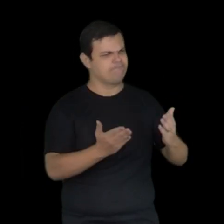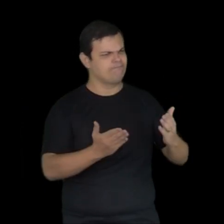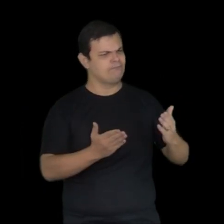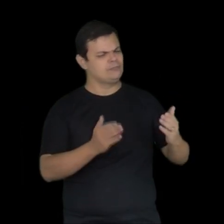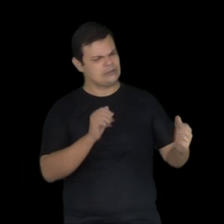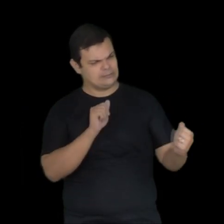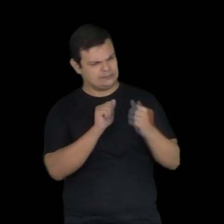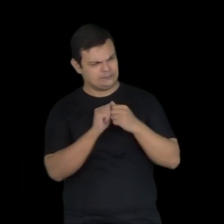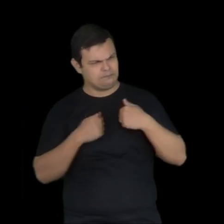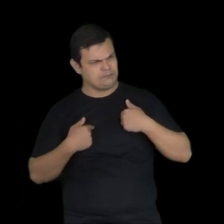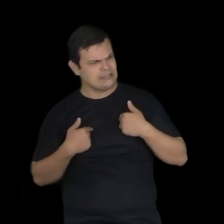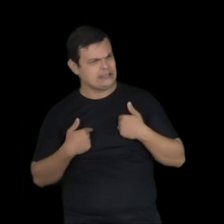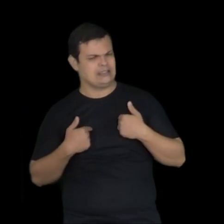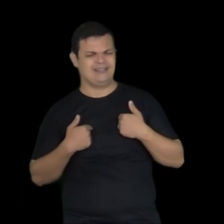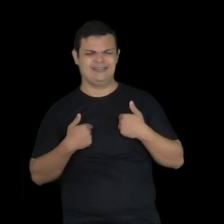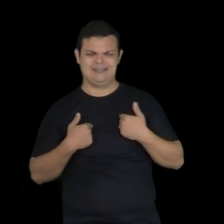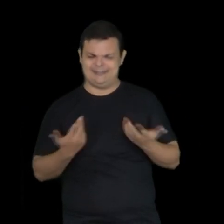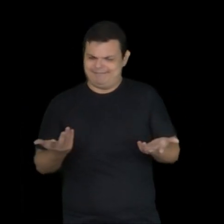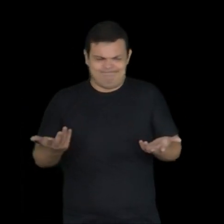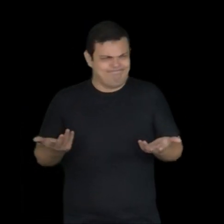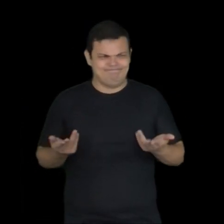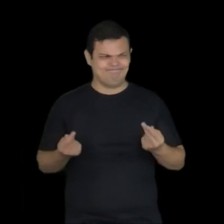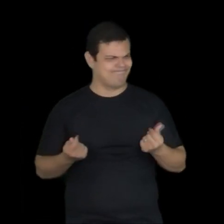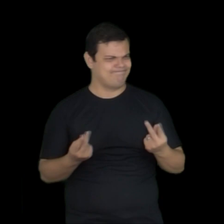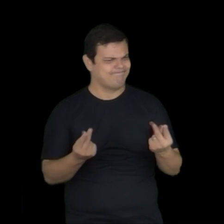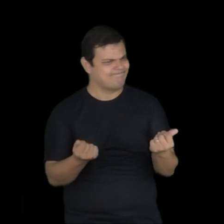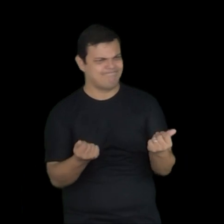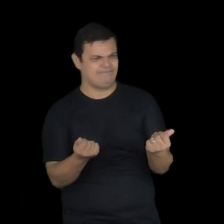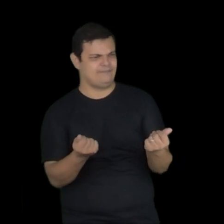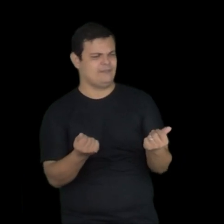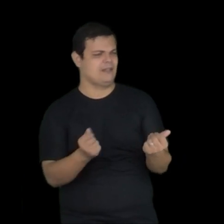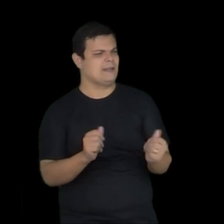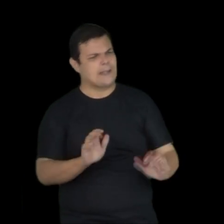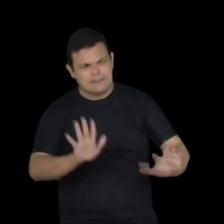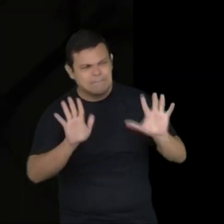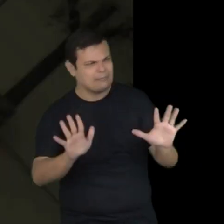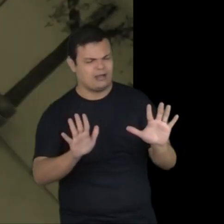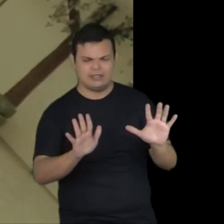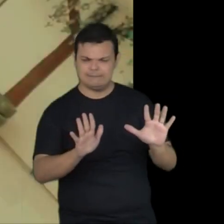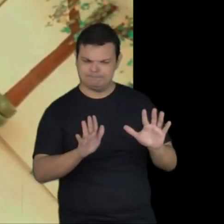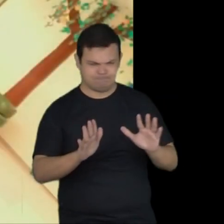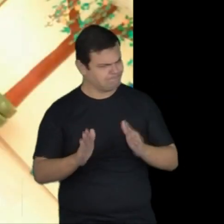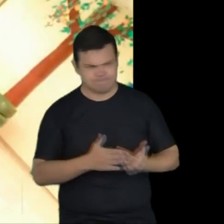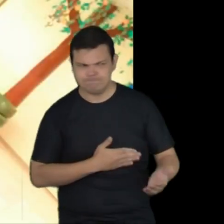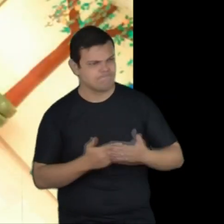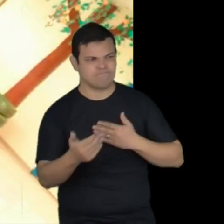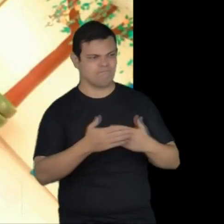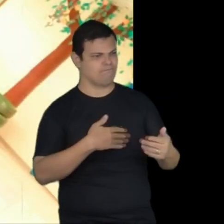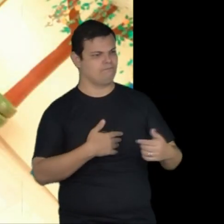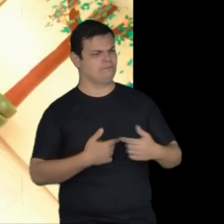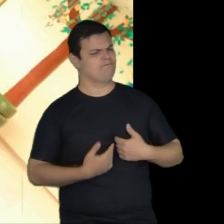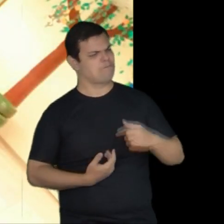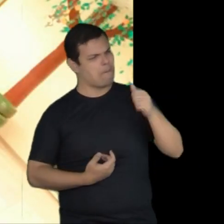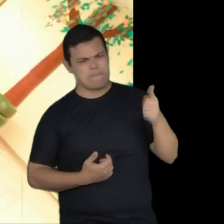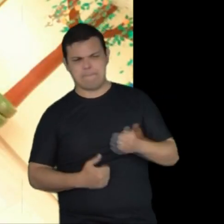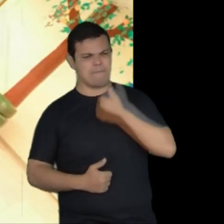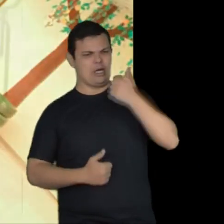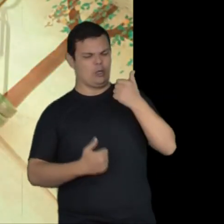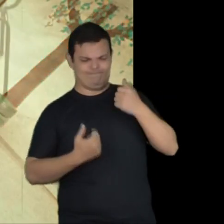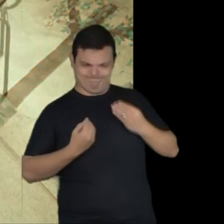mim sem que eu mereça, mas mesmo assim dando-me o melhor.